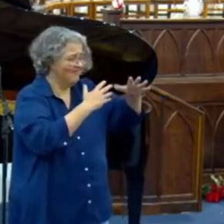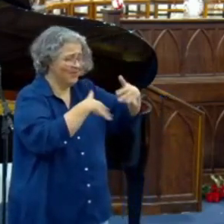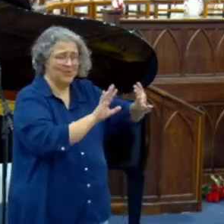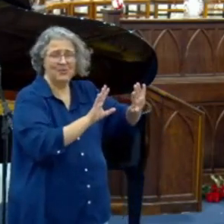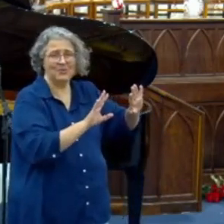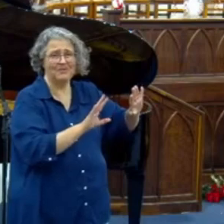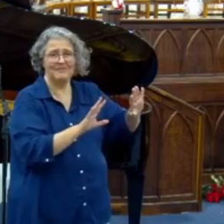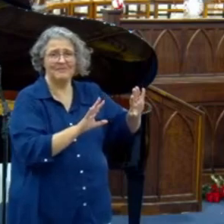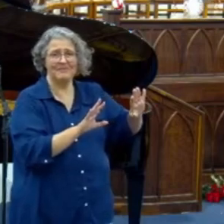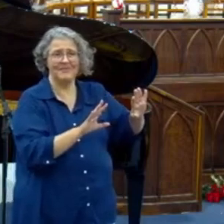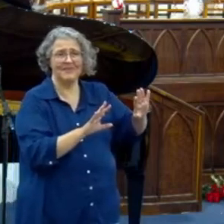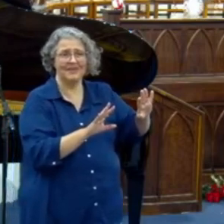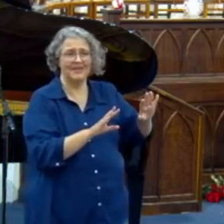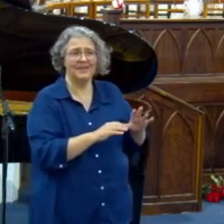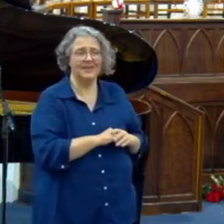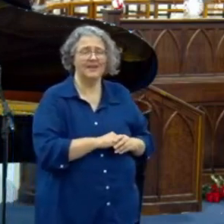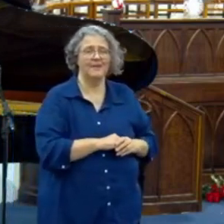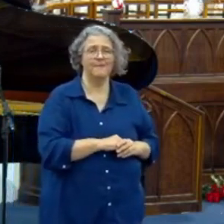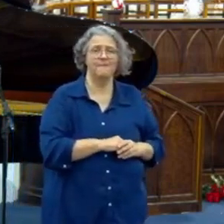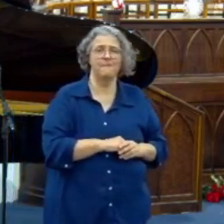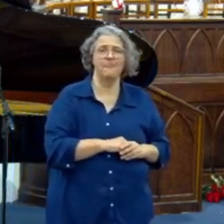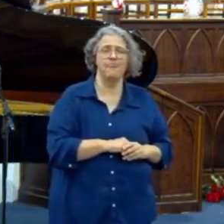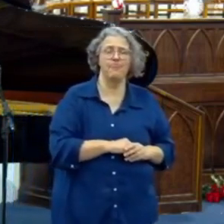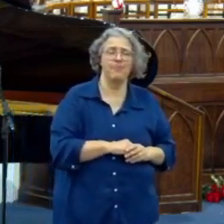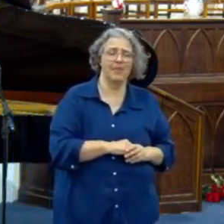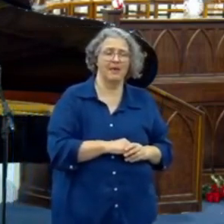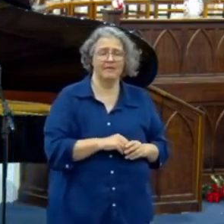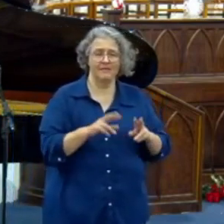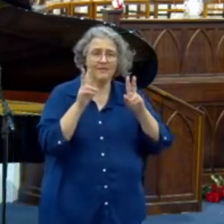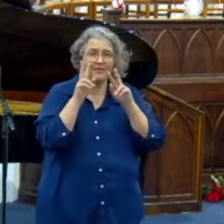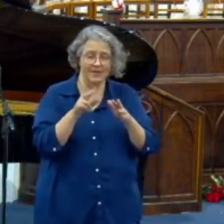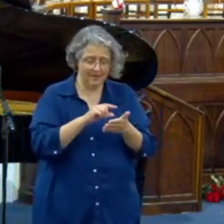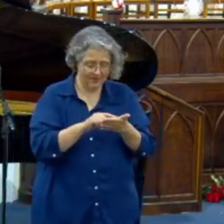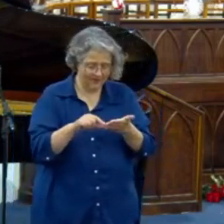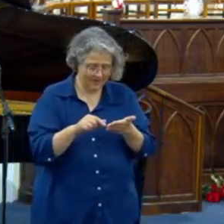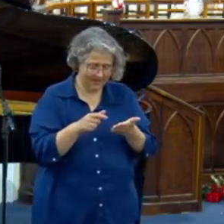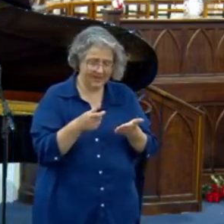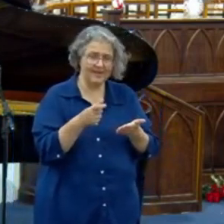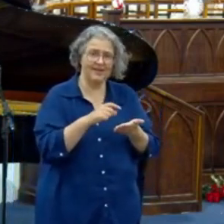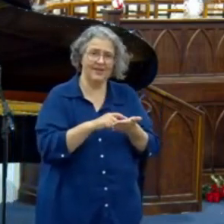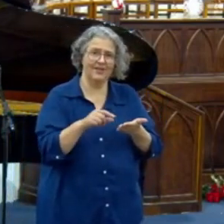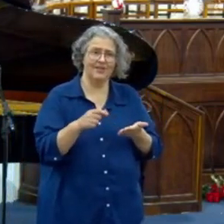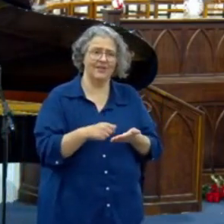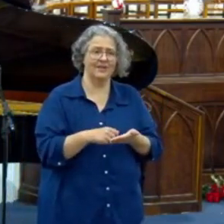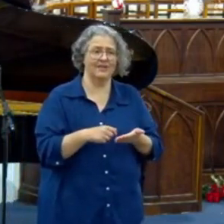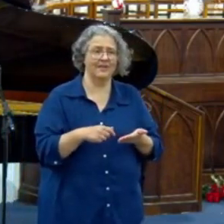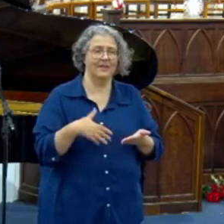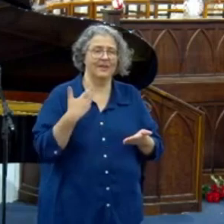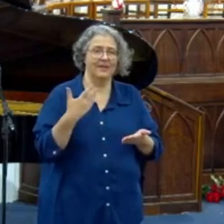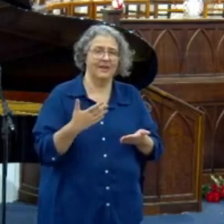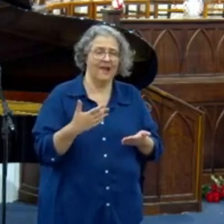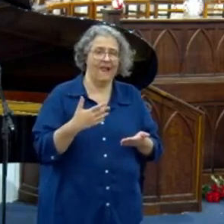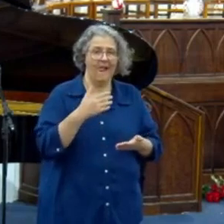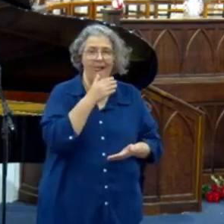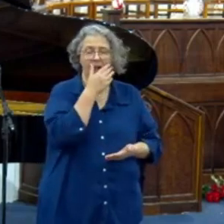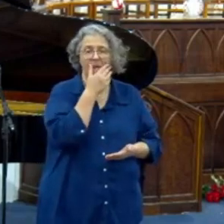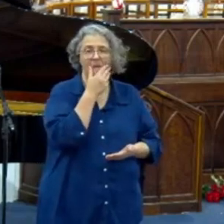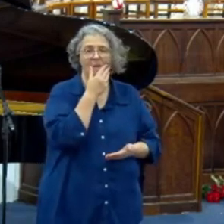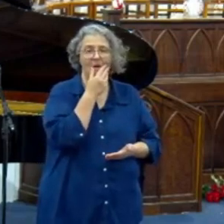eterno. E o que é isso, né? Nós vemos aqui no versículo, então, logo a